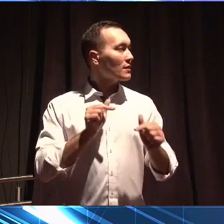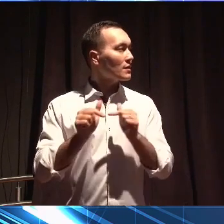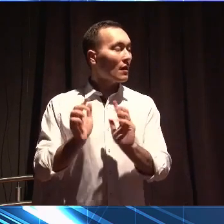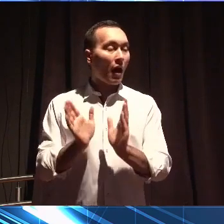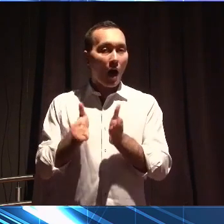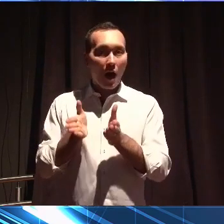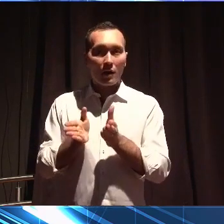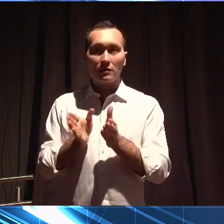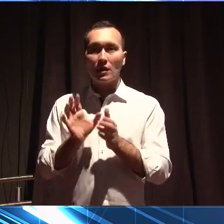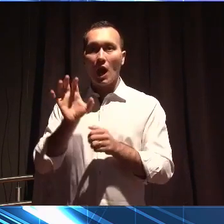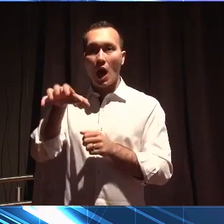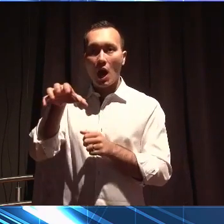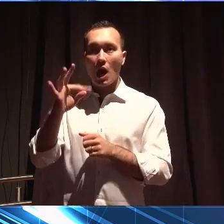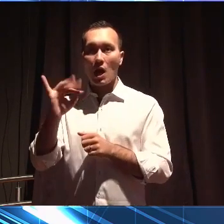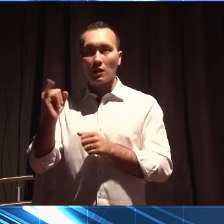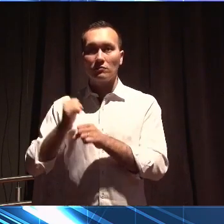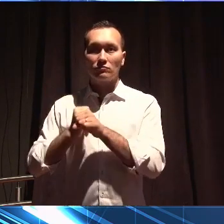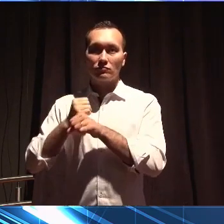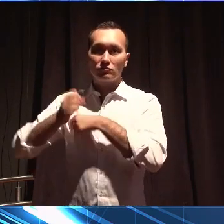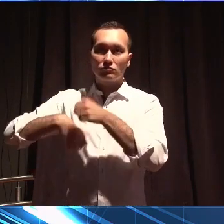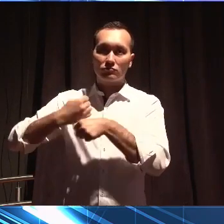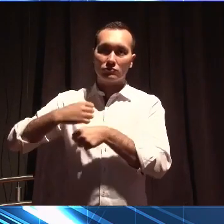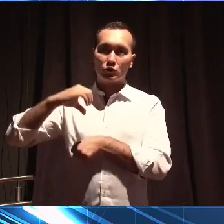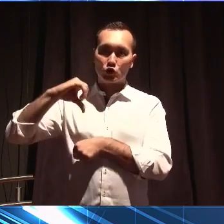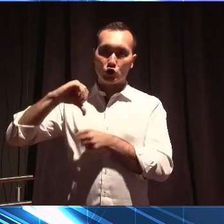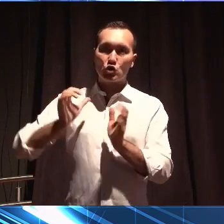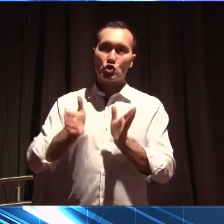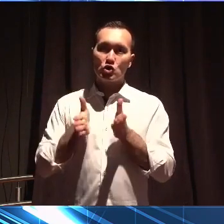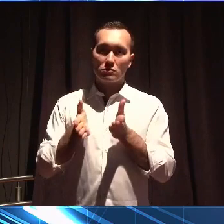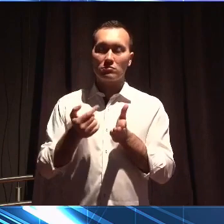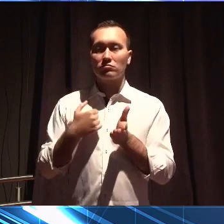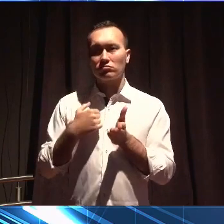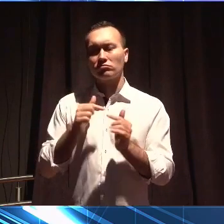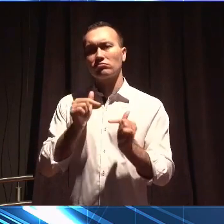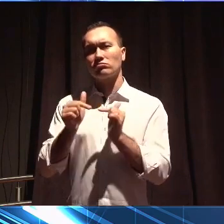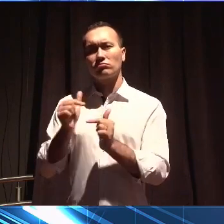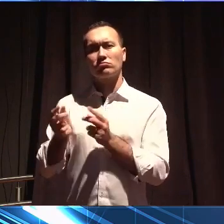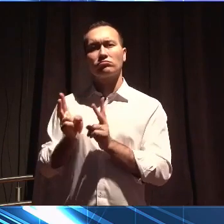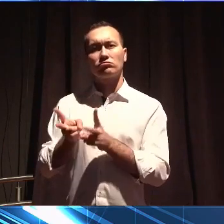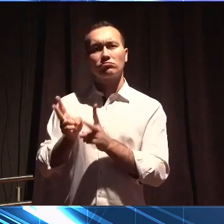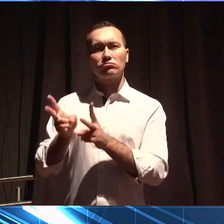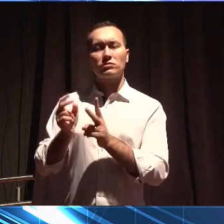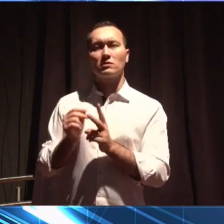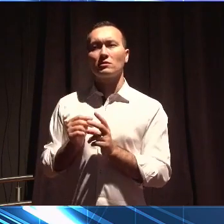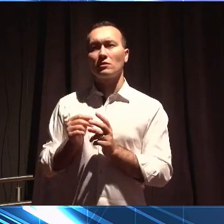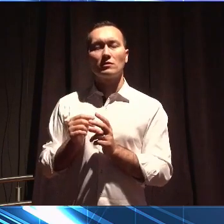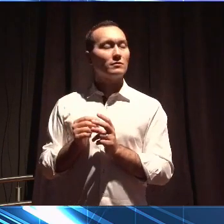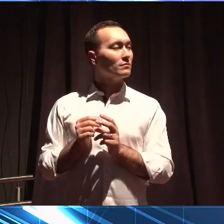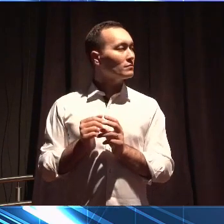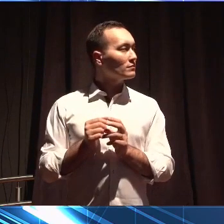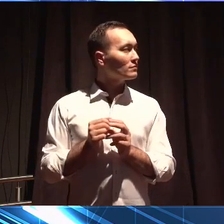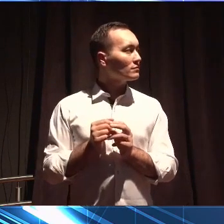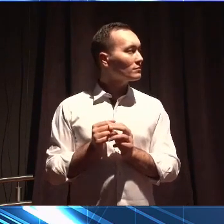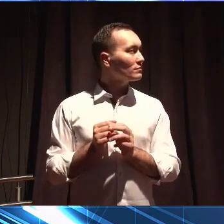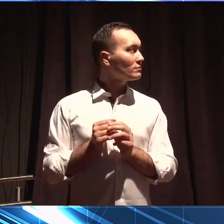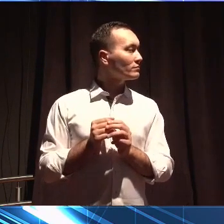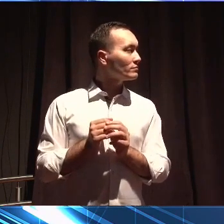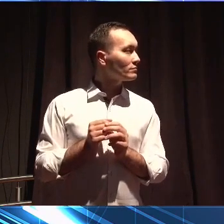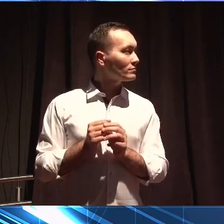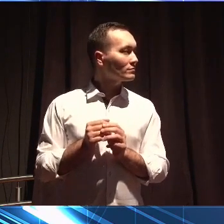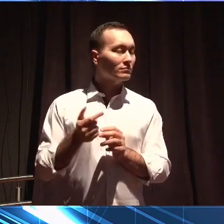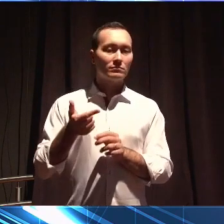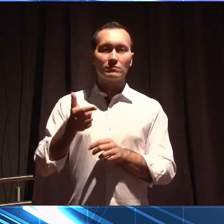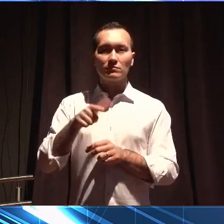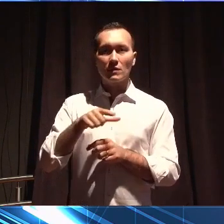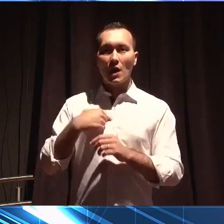de TI aí há uns 9 anos. Então, eu sempre trabalhei como dev e estar trabalhando com